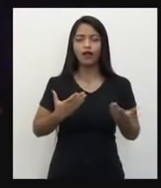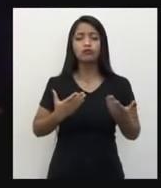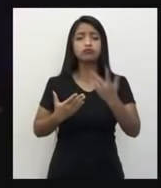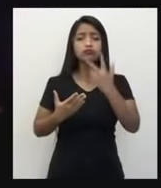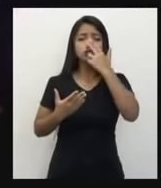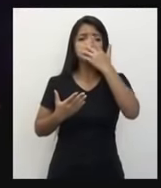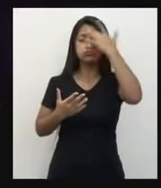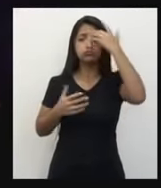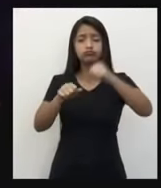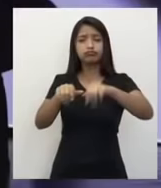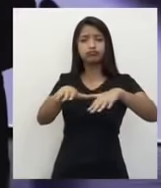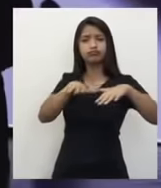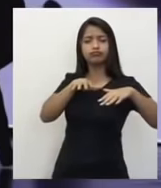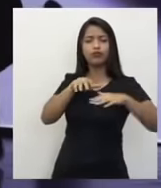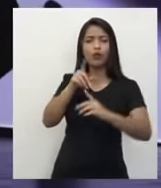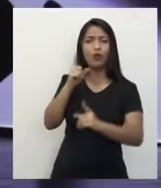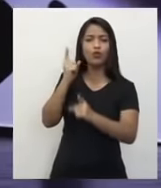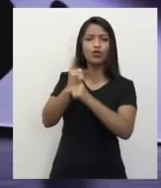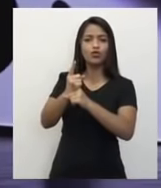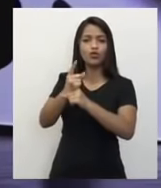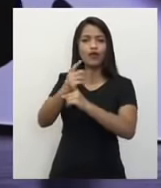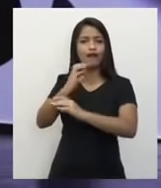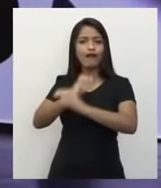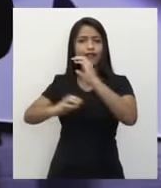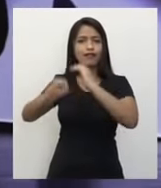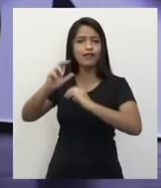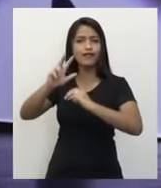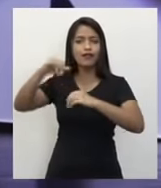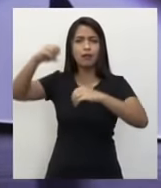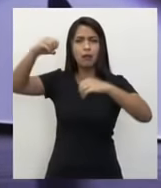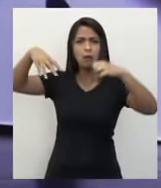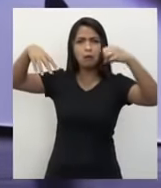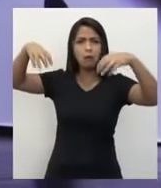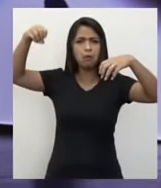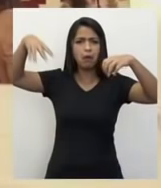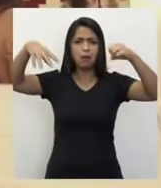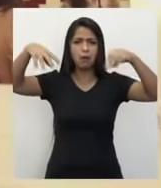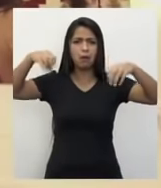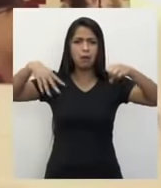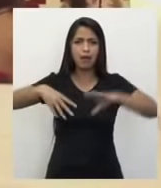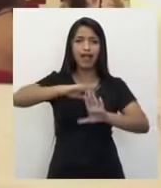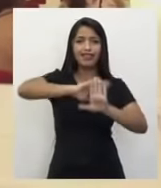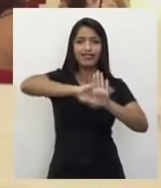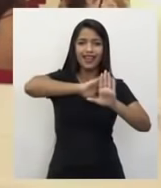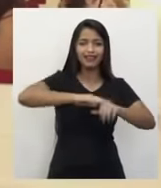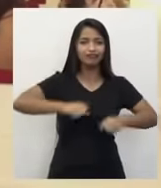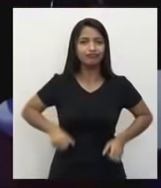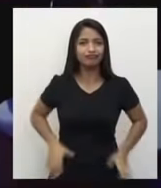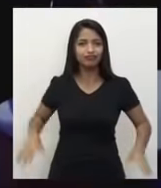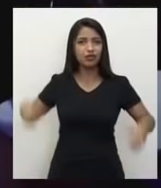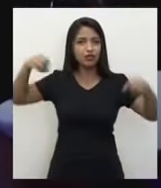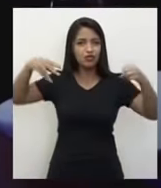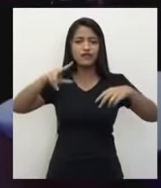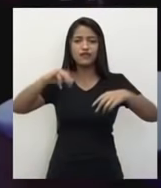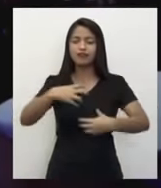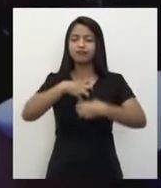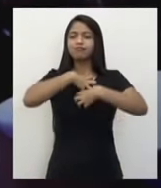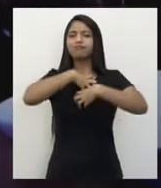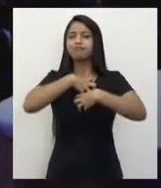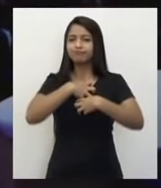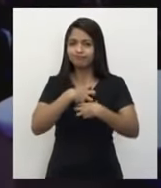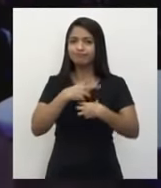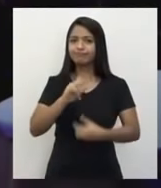público descobrir o coral ali, as luzinhas começarem a brilhar por trás do tule, eu acho que vai ser um momento muito emocionante.